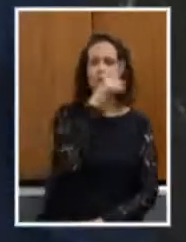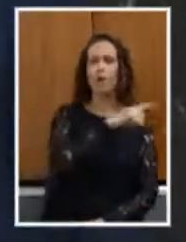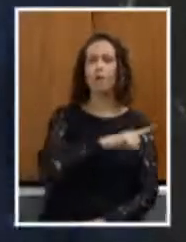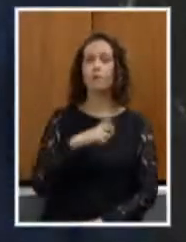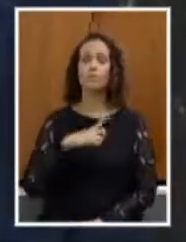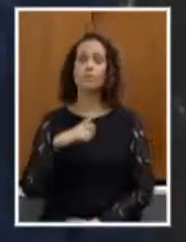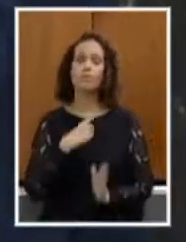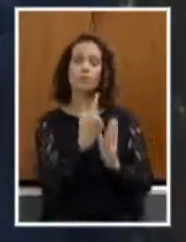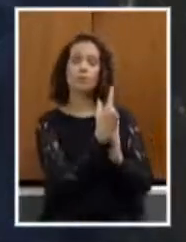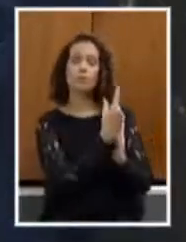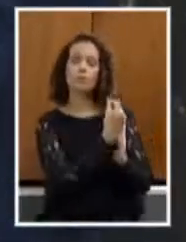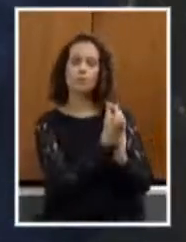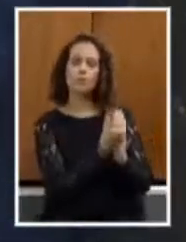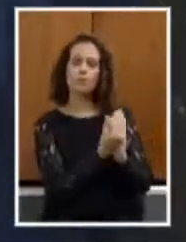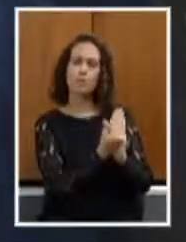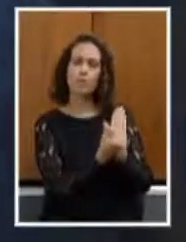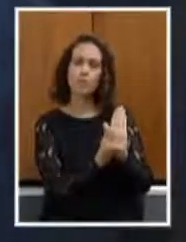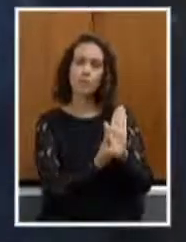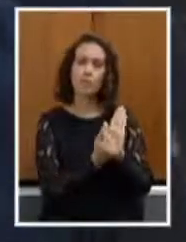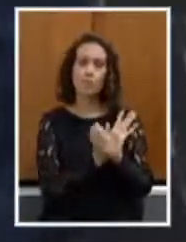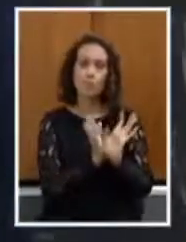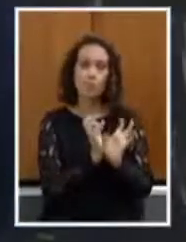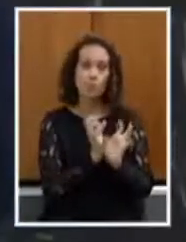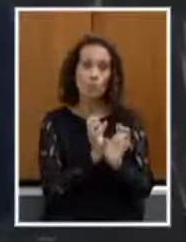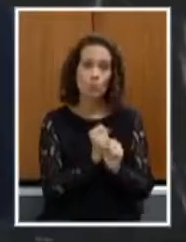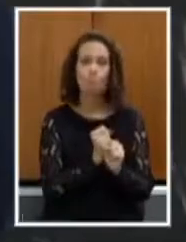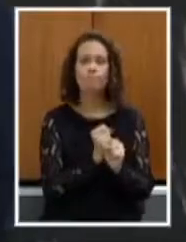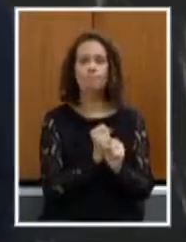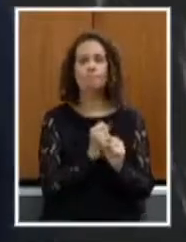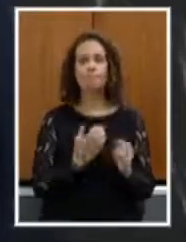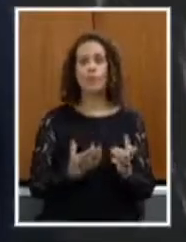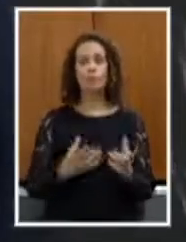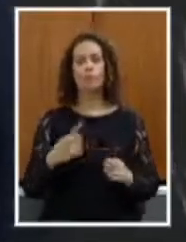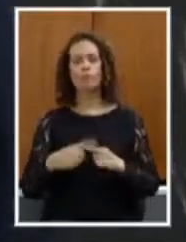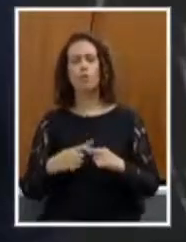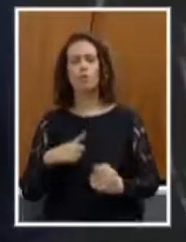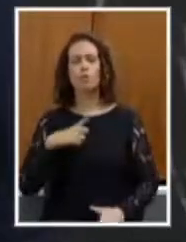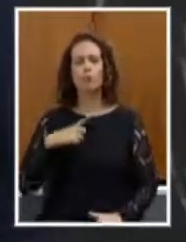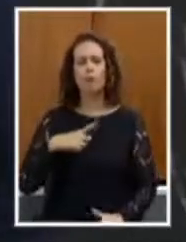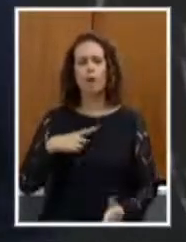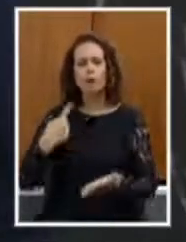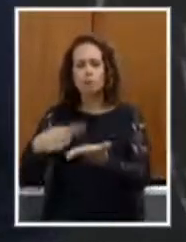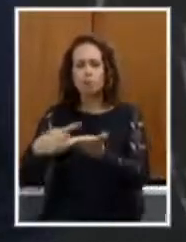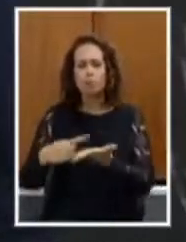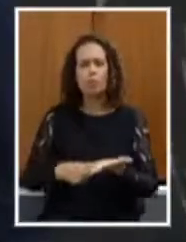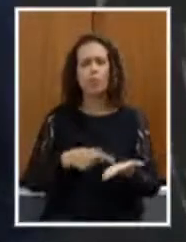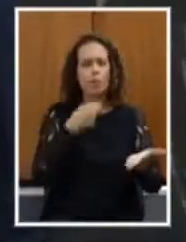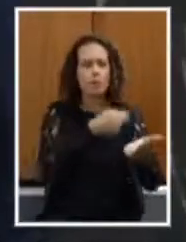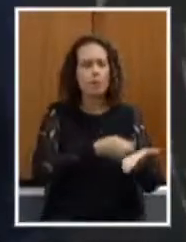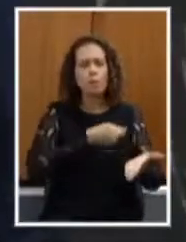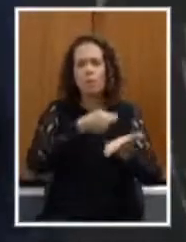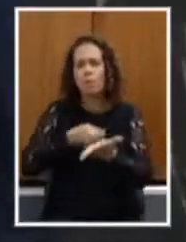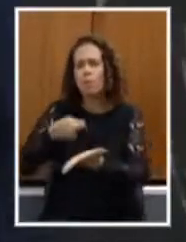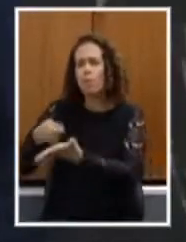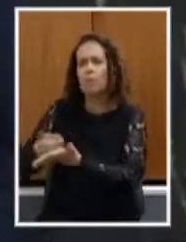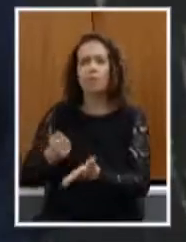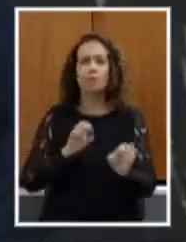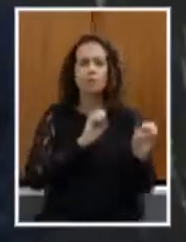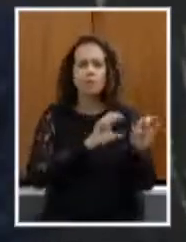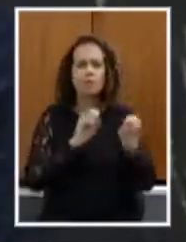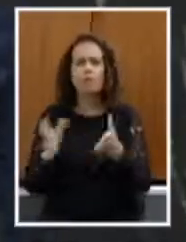orçamento extremamente enxuto, já que nós temos os compromissos com a folha de pagamento, saúde,